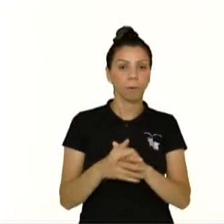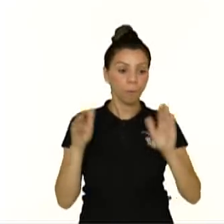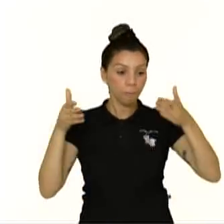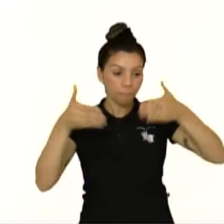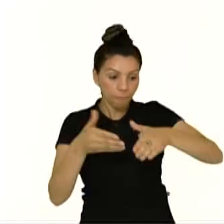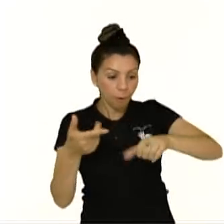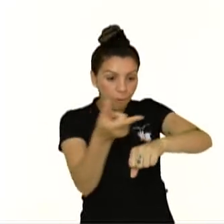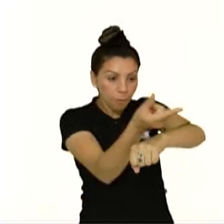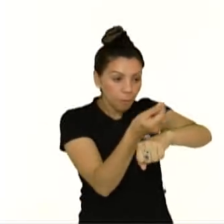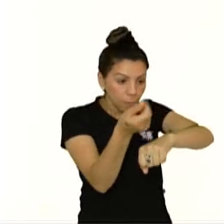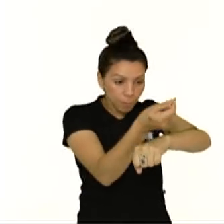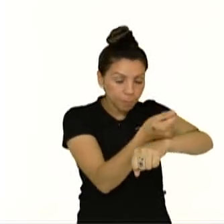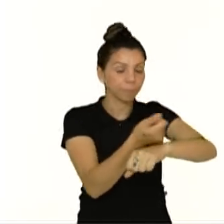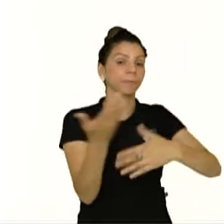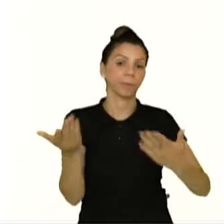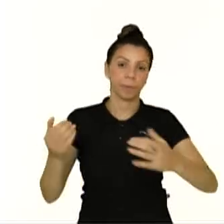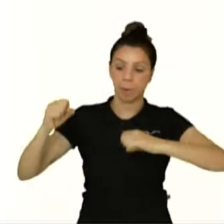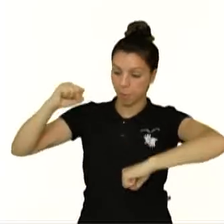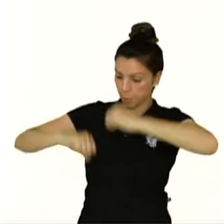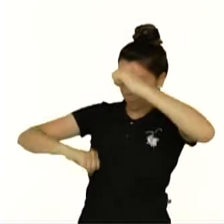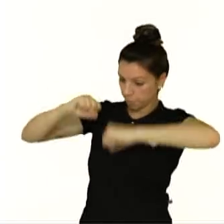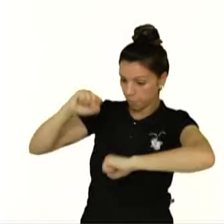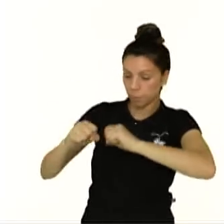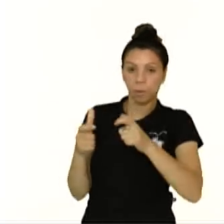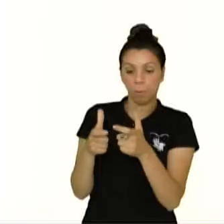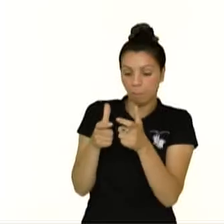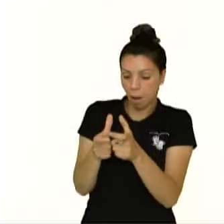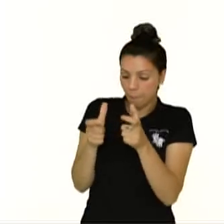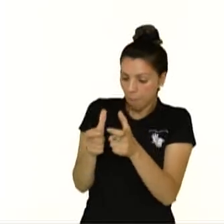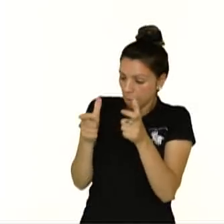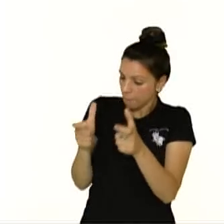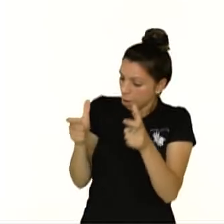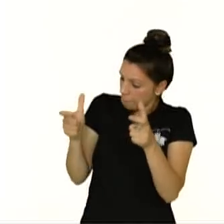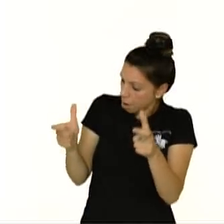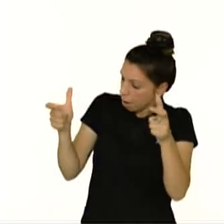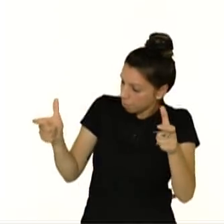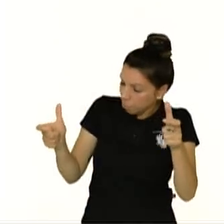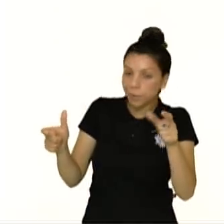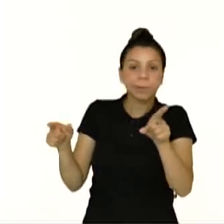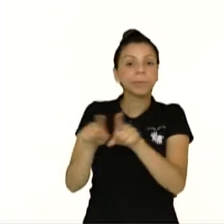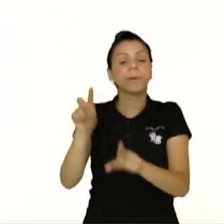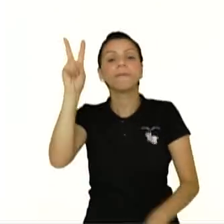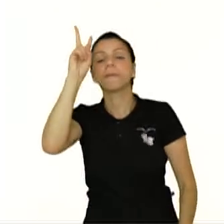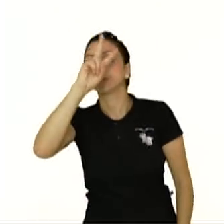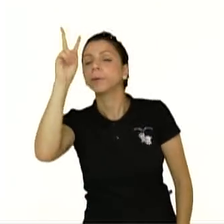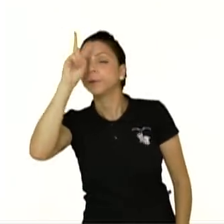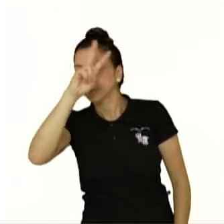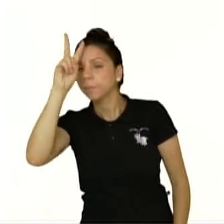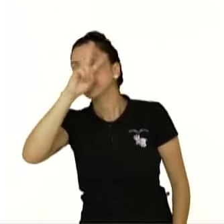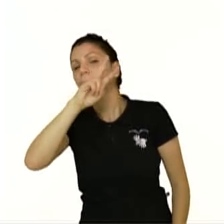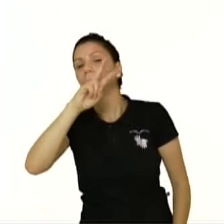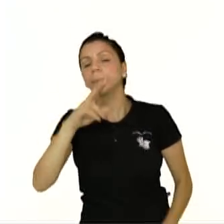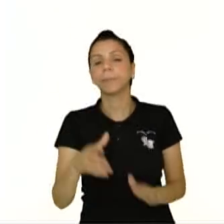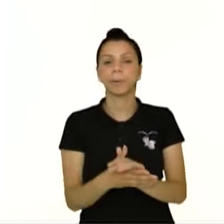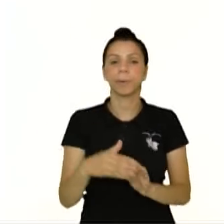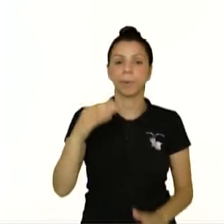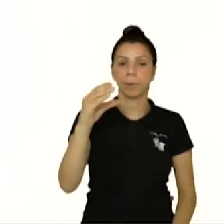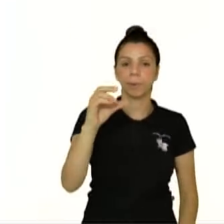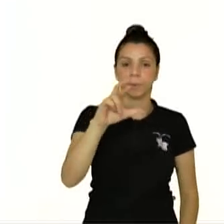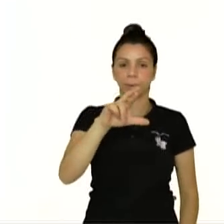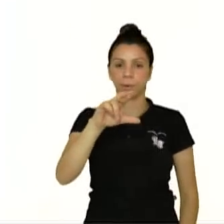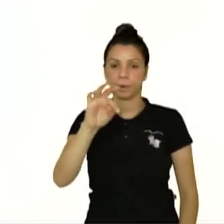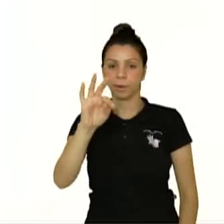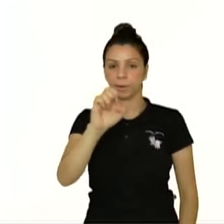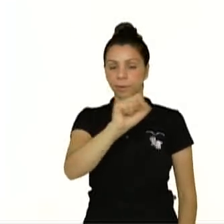As indústrias foram crescendo. Imagino que você também vai lembrar que nós falamos sobre o cartel,